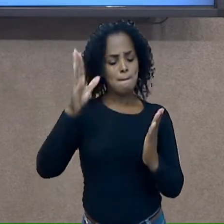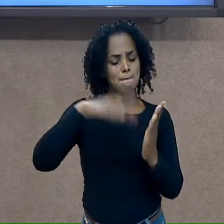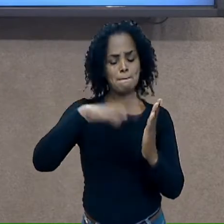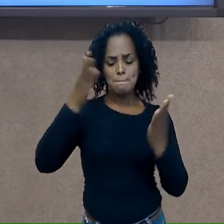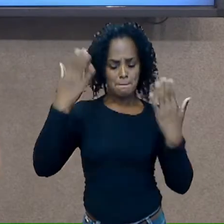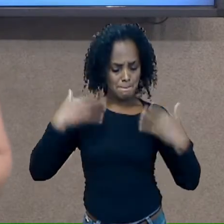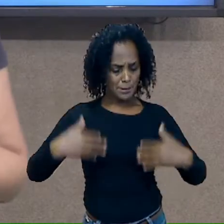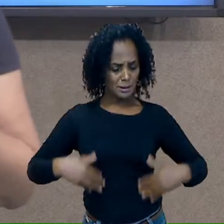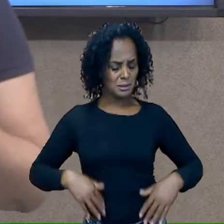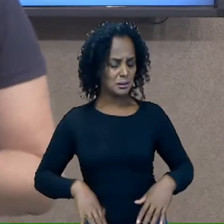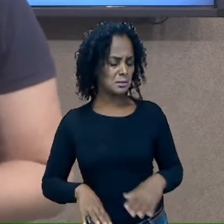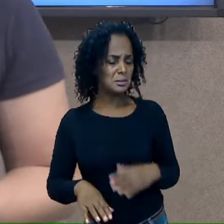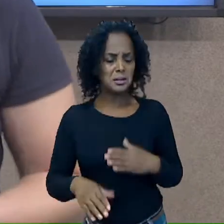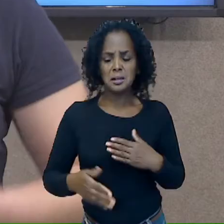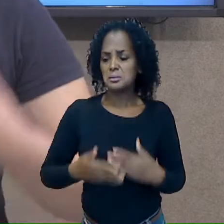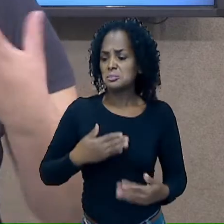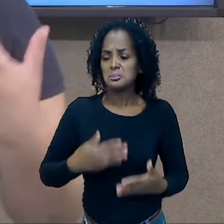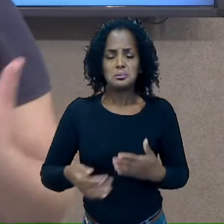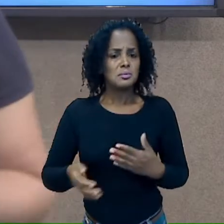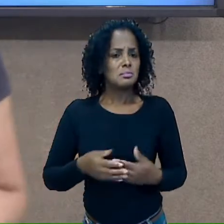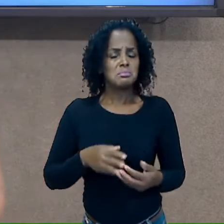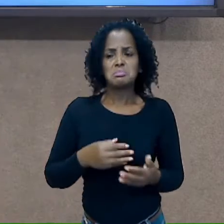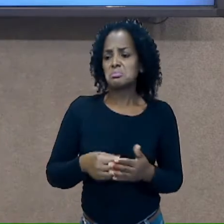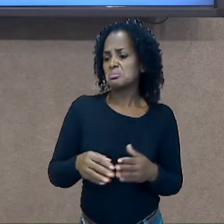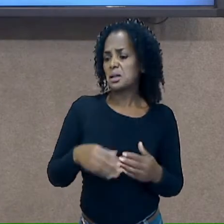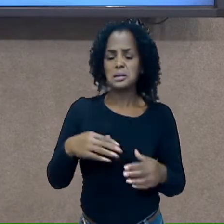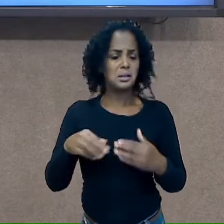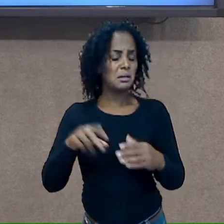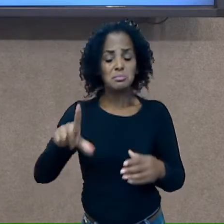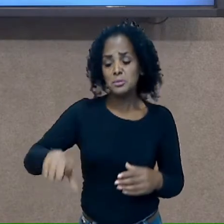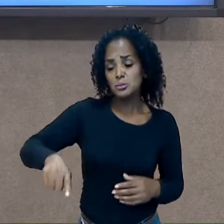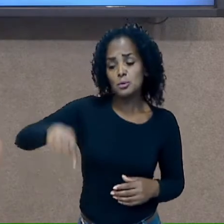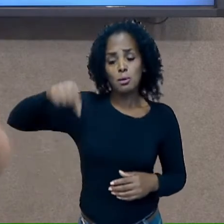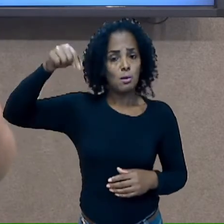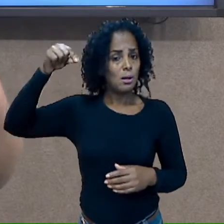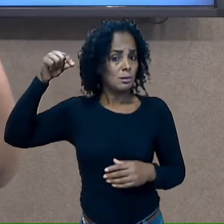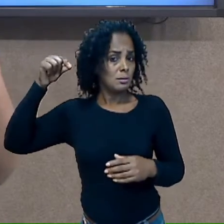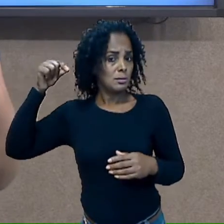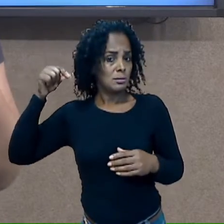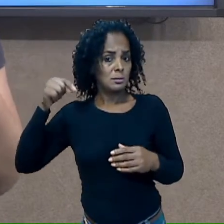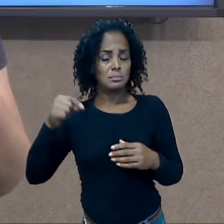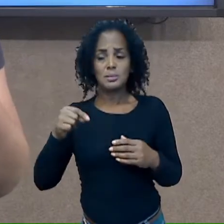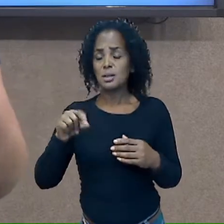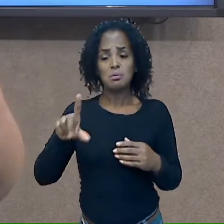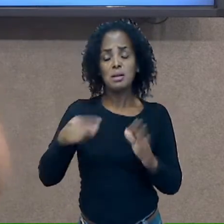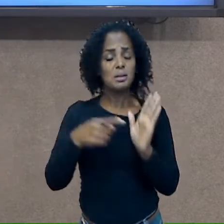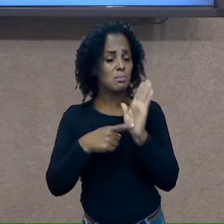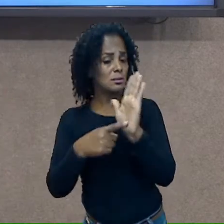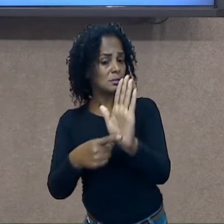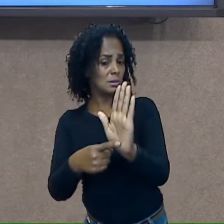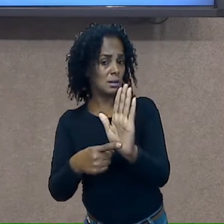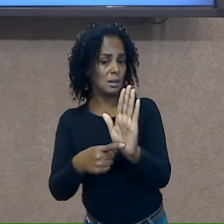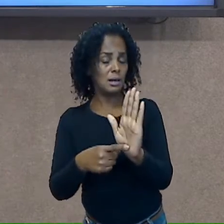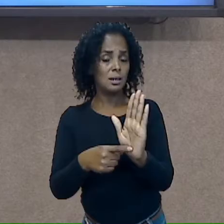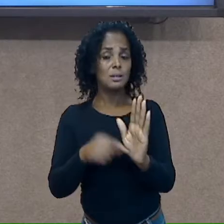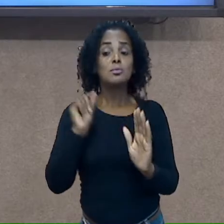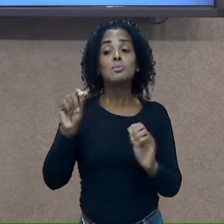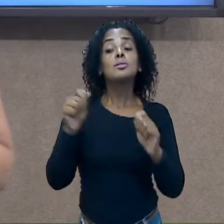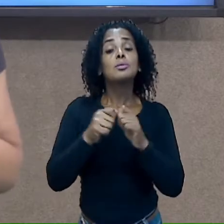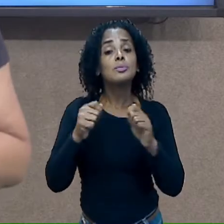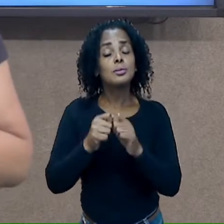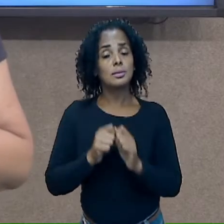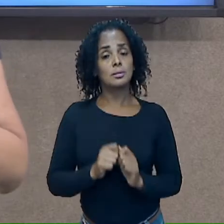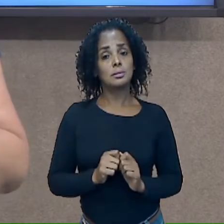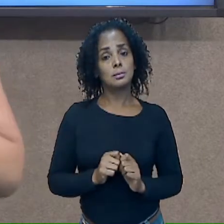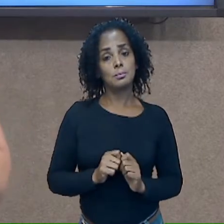de acordo com o seu interior, a sua individualidade, que quer mostrar o seu eu. Mas uma presença